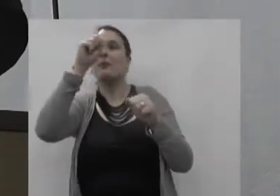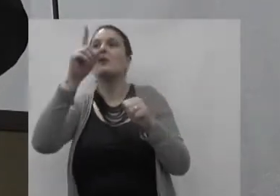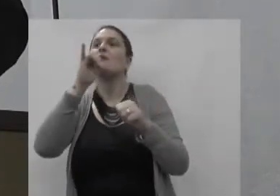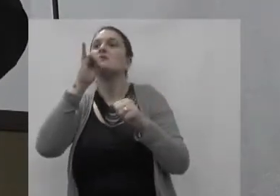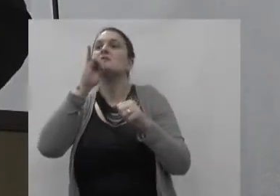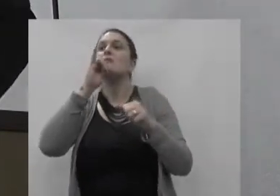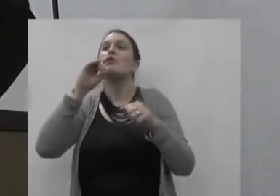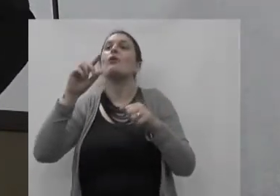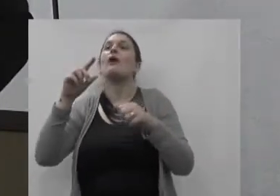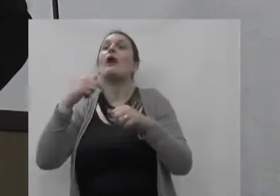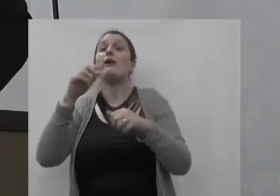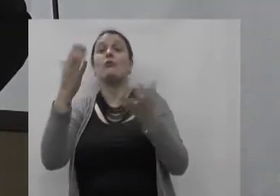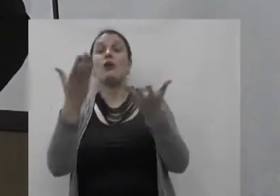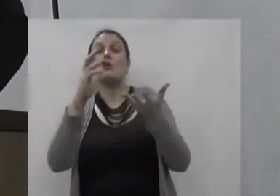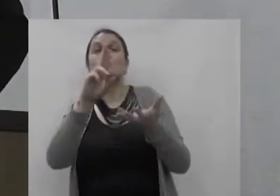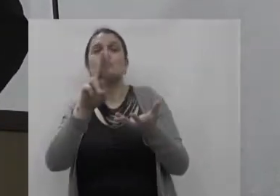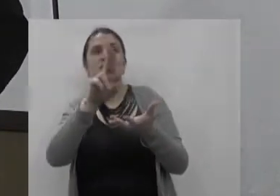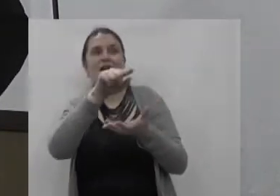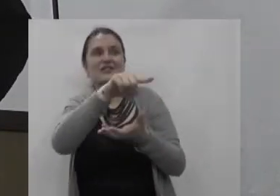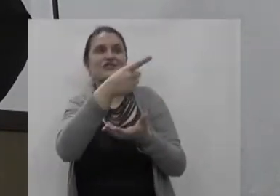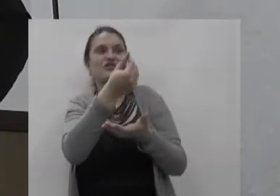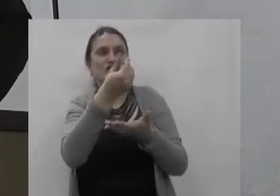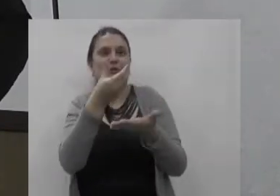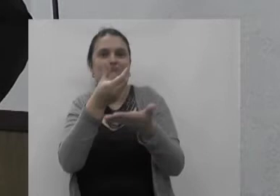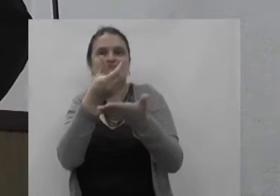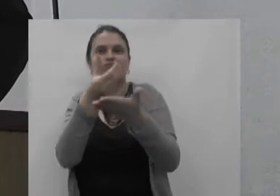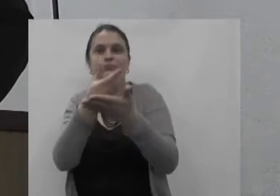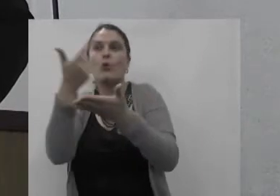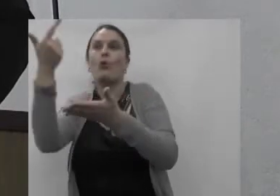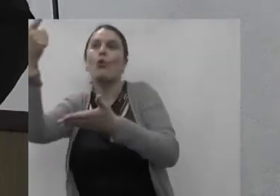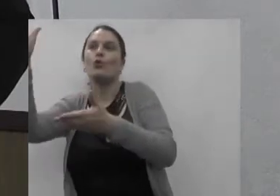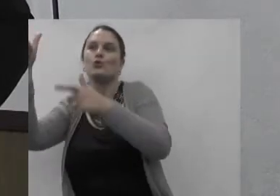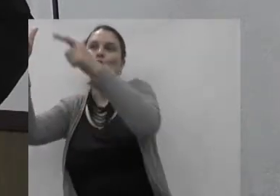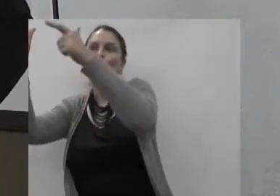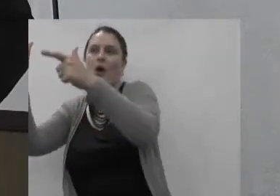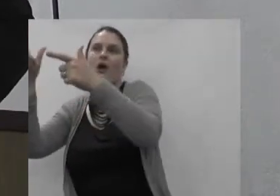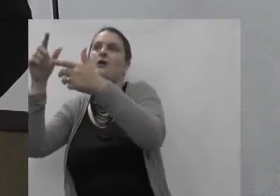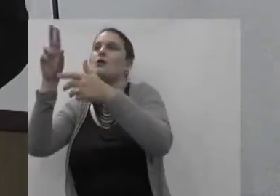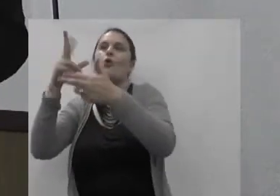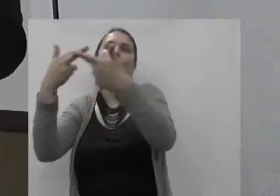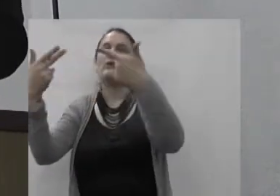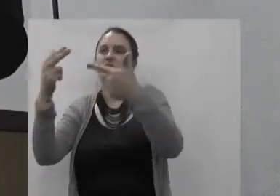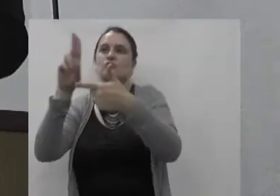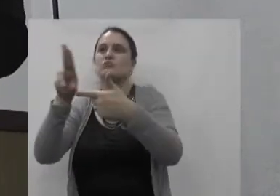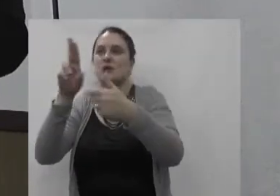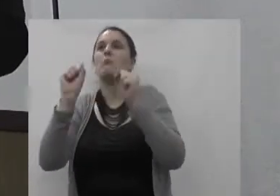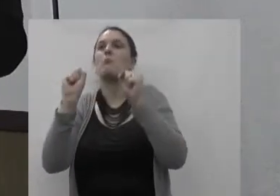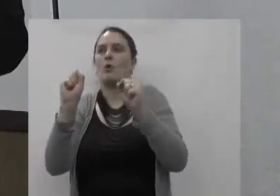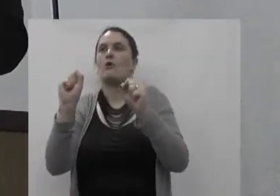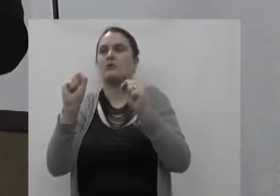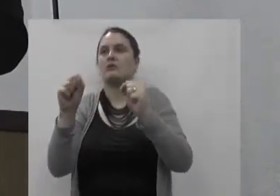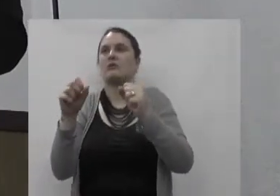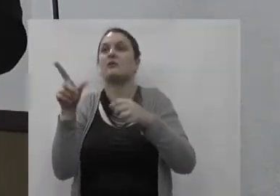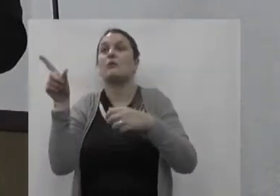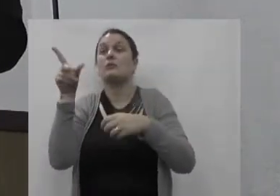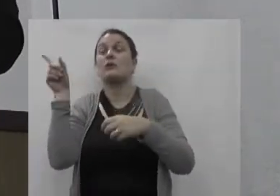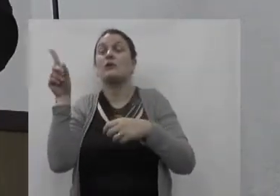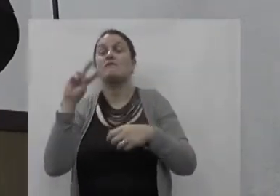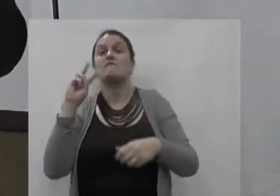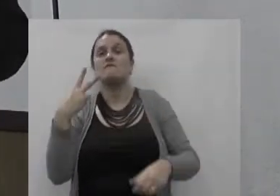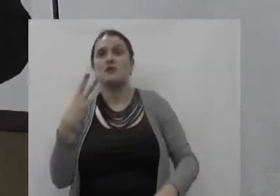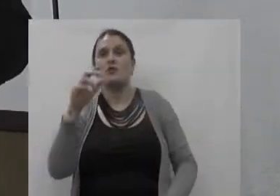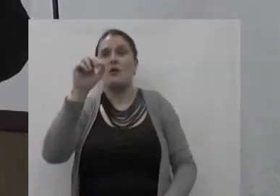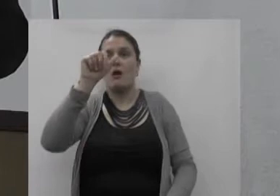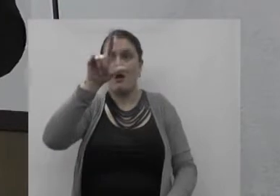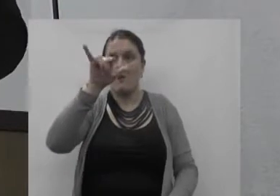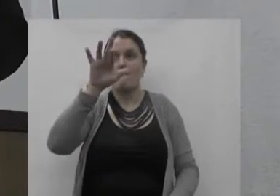pastas. Então, só dizendo para os senhores que eu fiz esse pedido, para que nós possamos, então, estar verificando. Eu